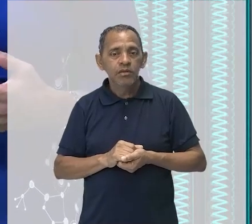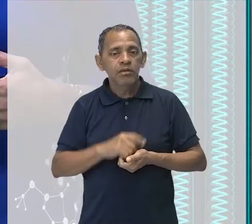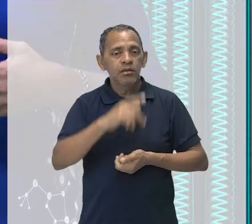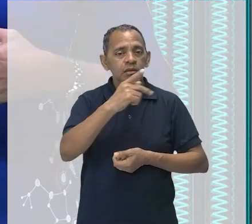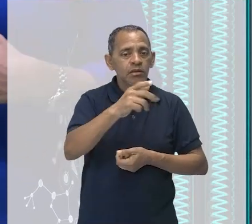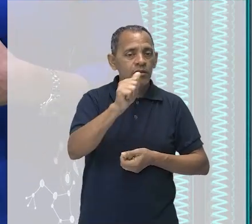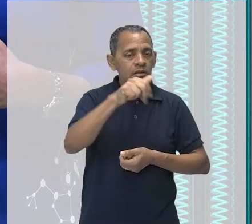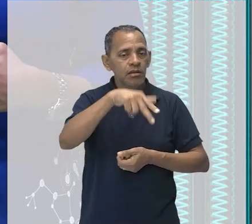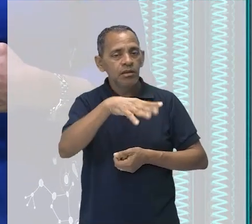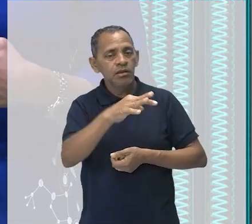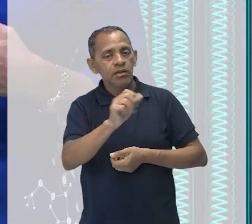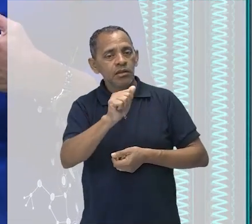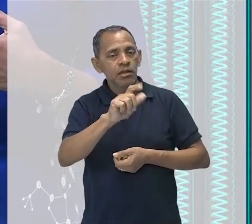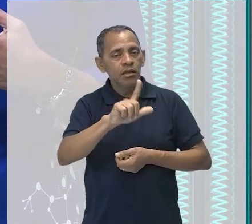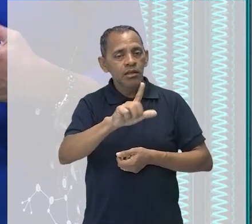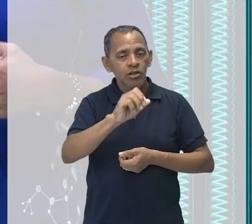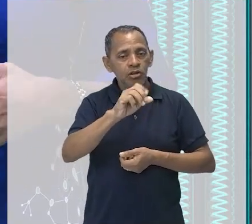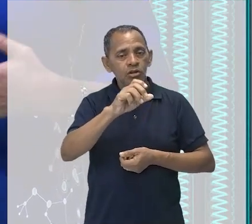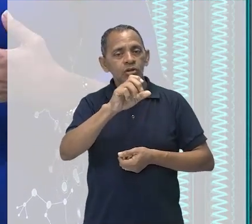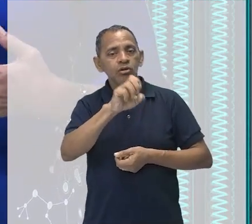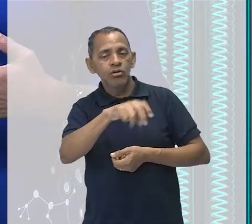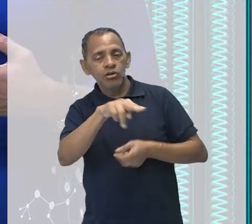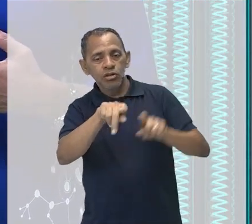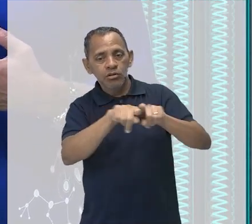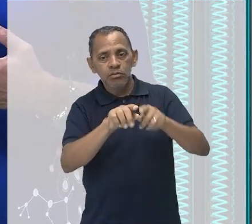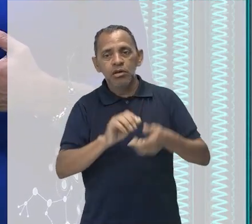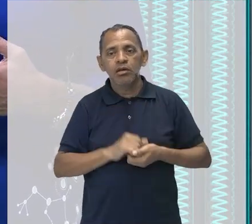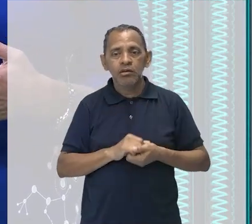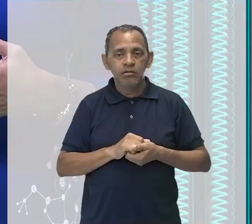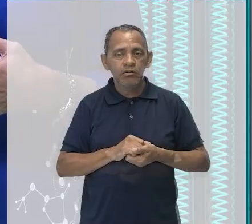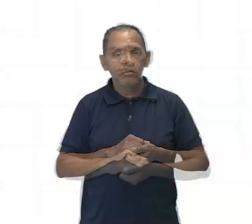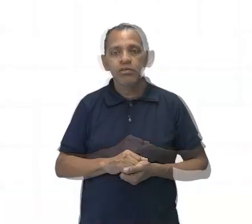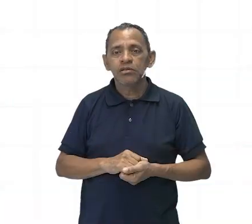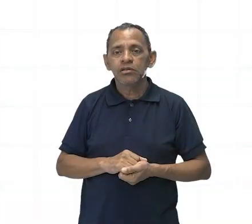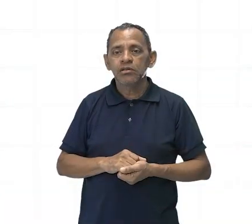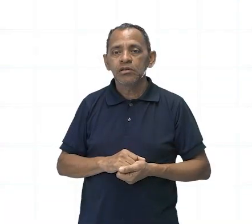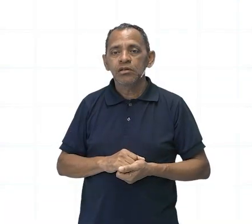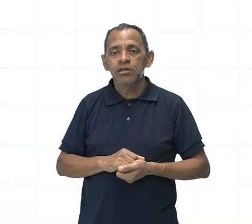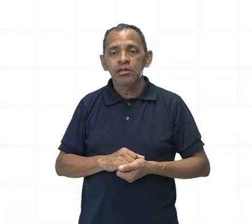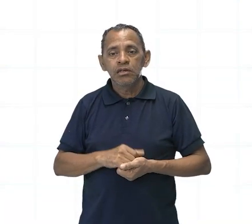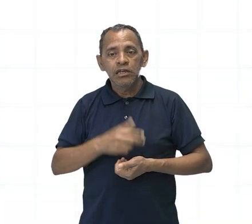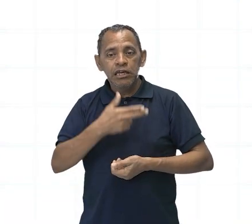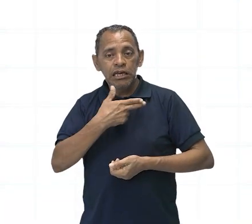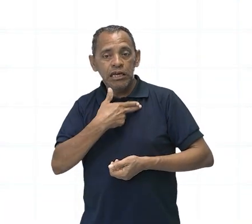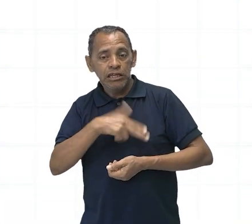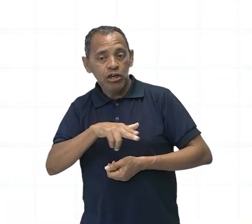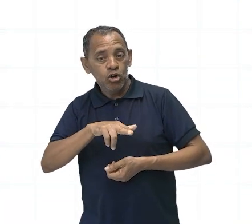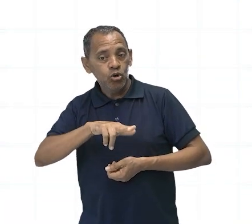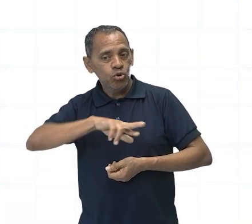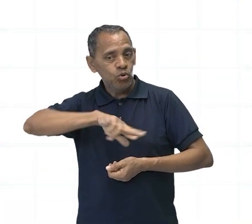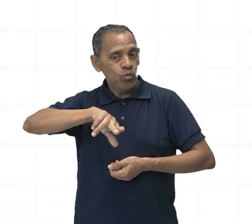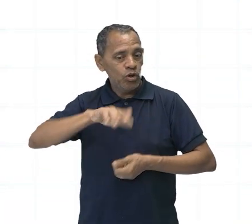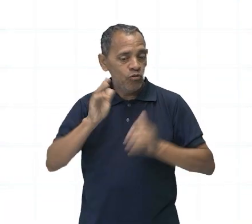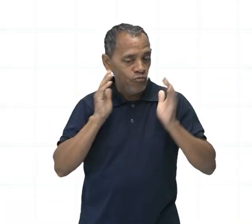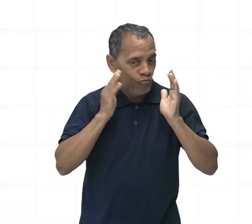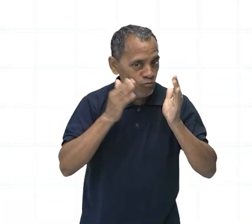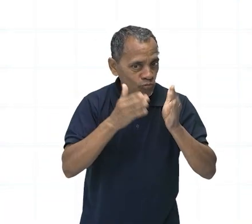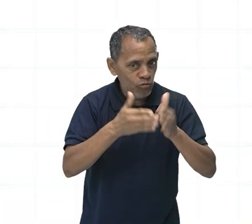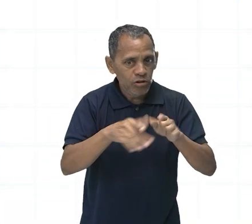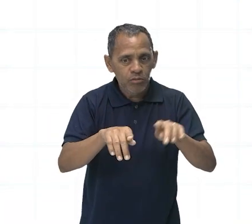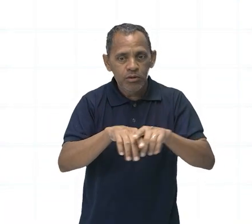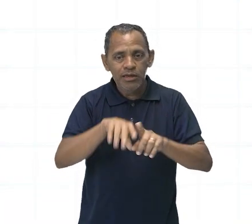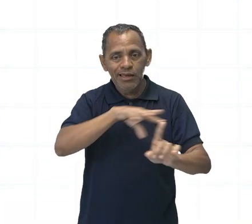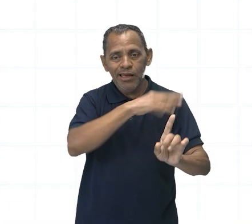de dinheiro, e o Dottore, que era considerado um médico charlatão. Na Idade Média, a arte era toda voltada